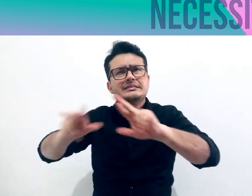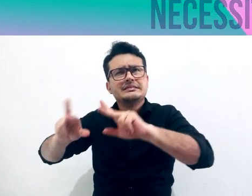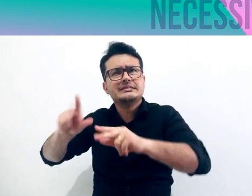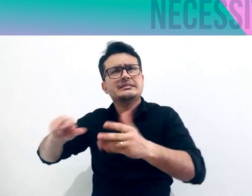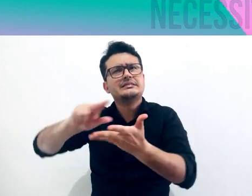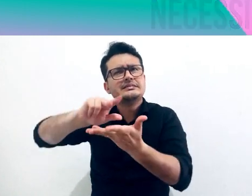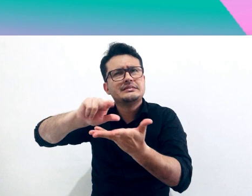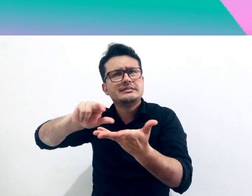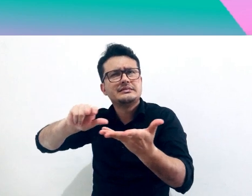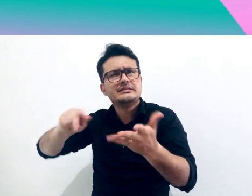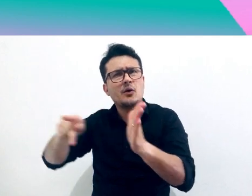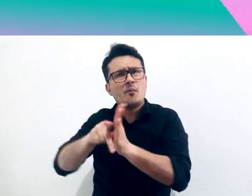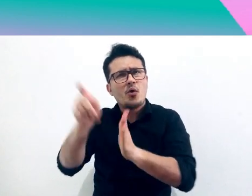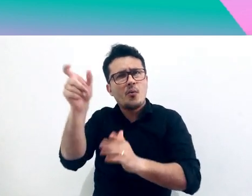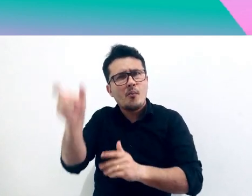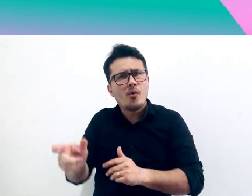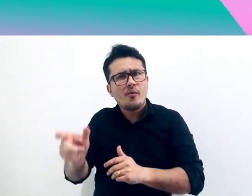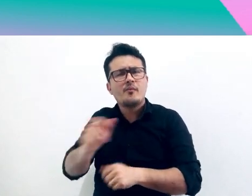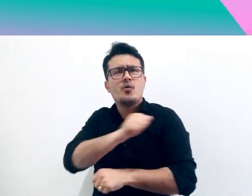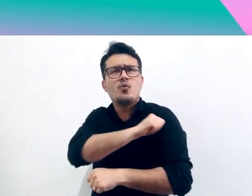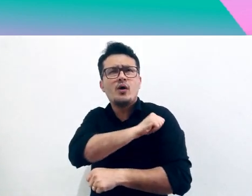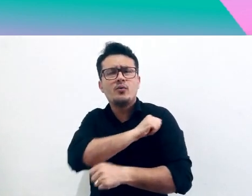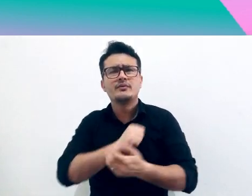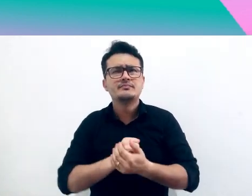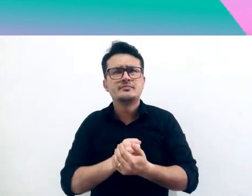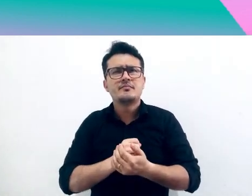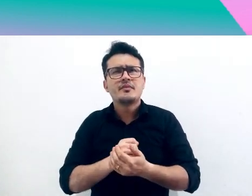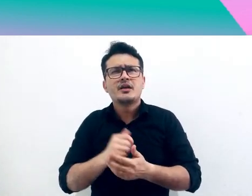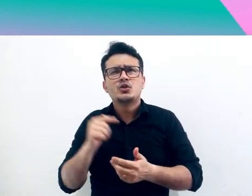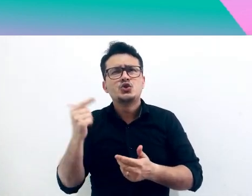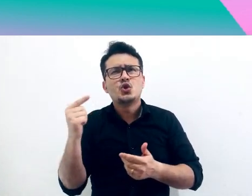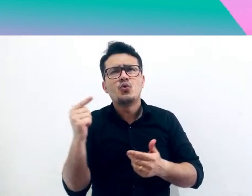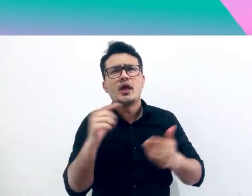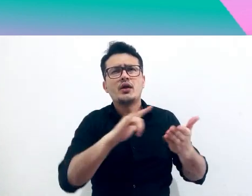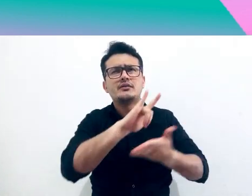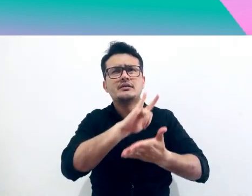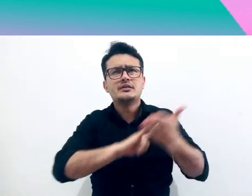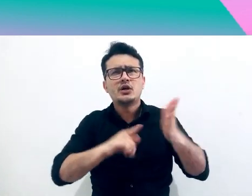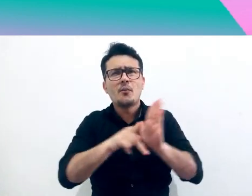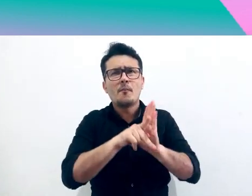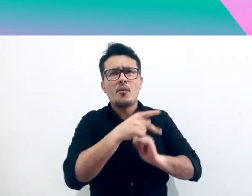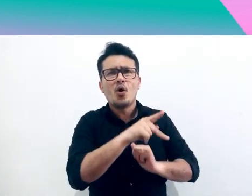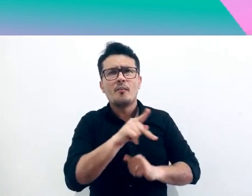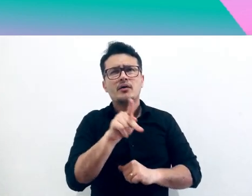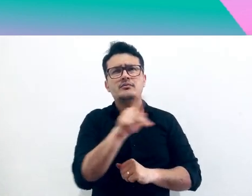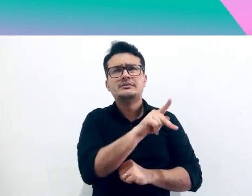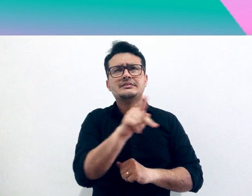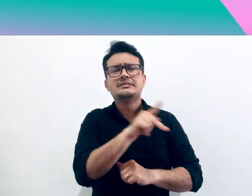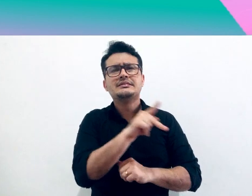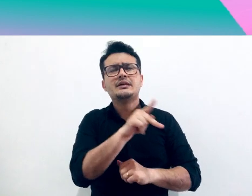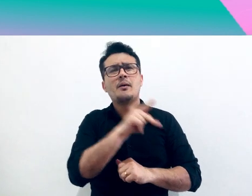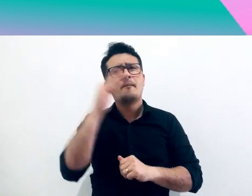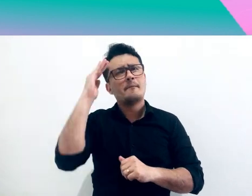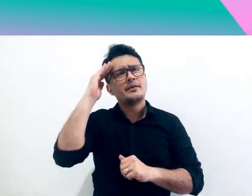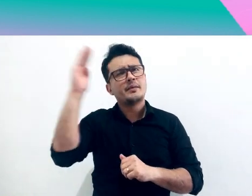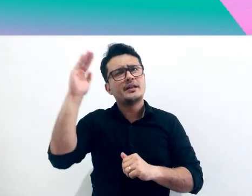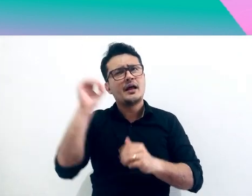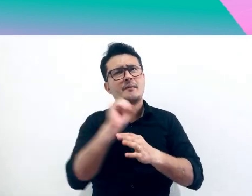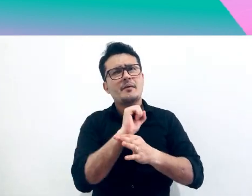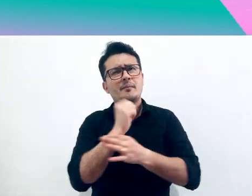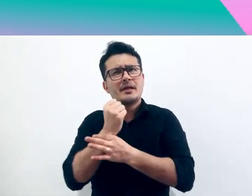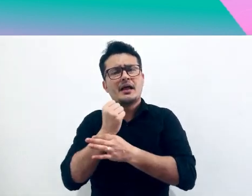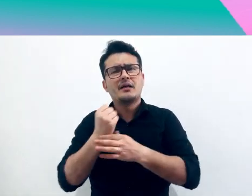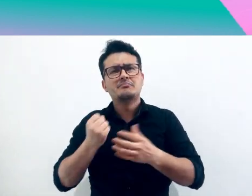e a diversidade. Não é consenso entre os educadores esse documento, principalmente pela afirmação